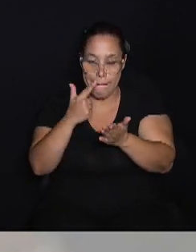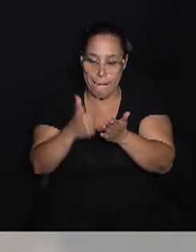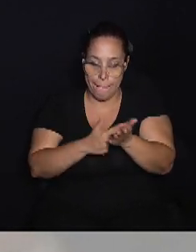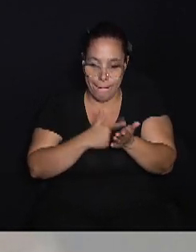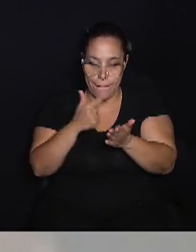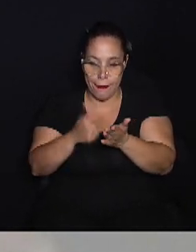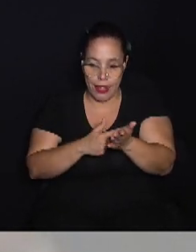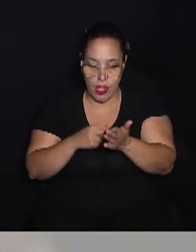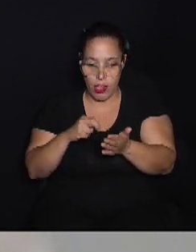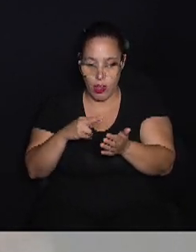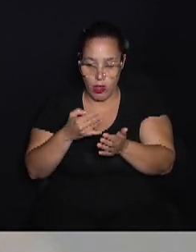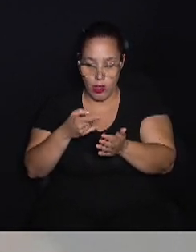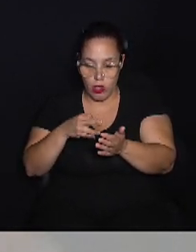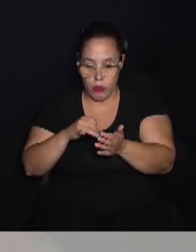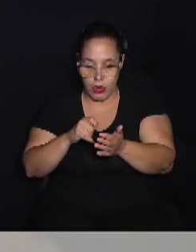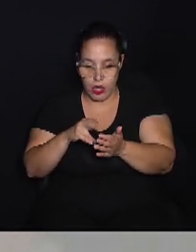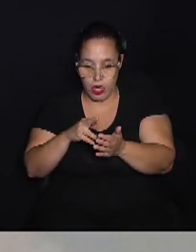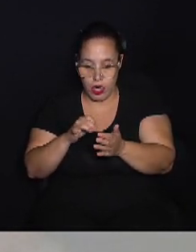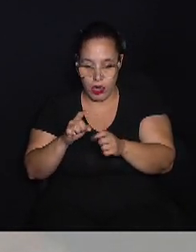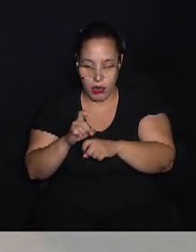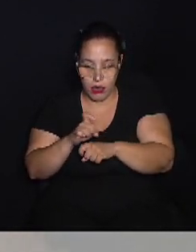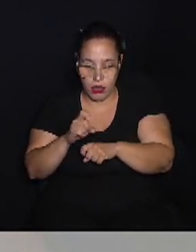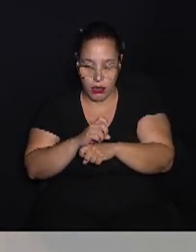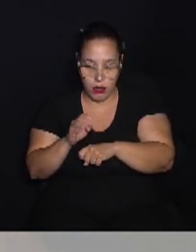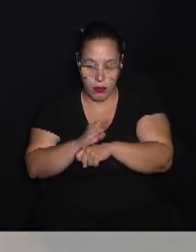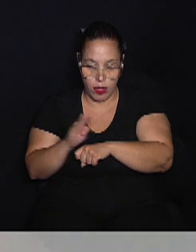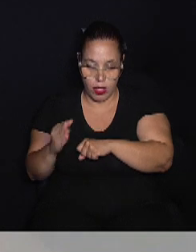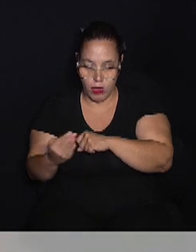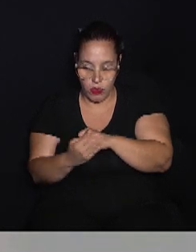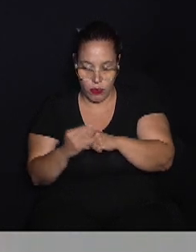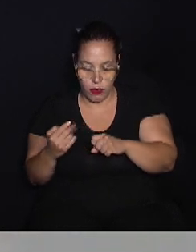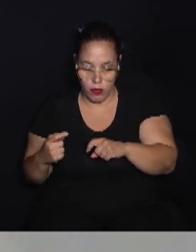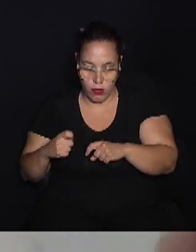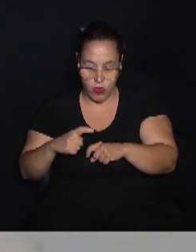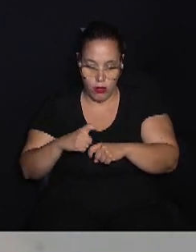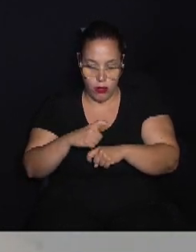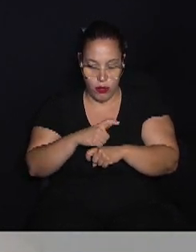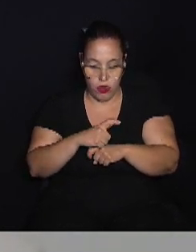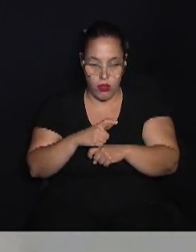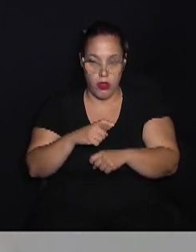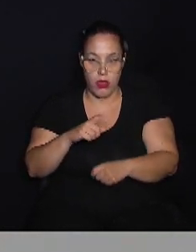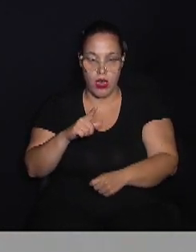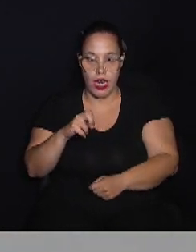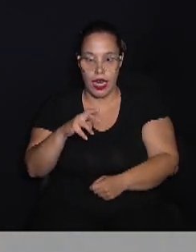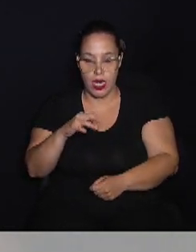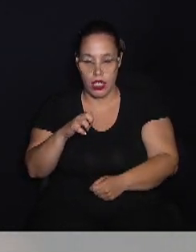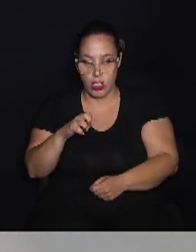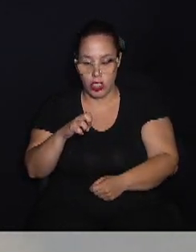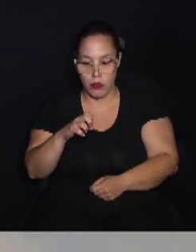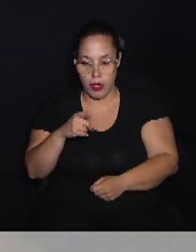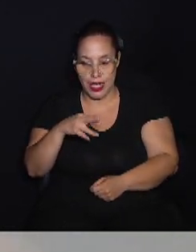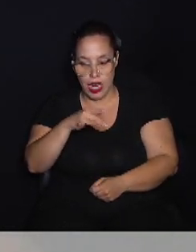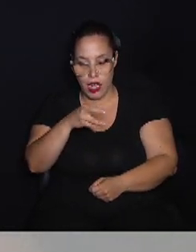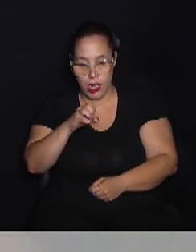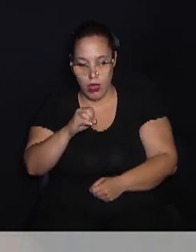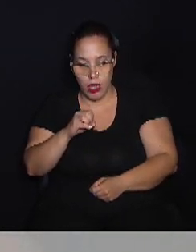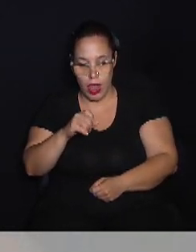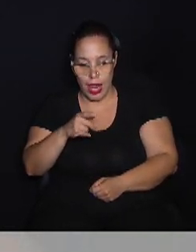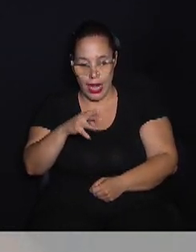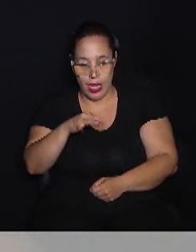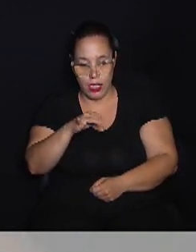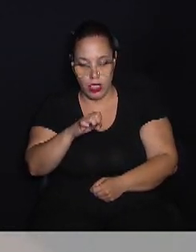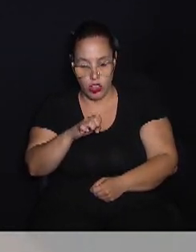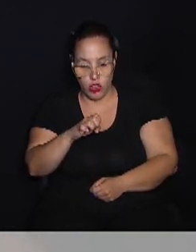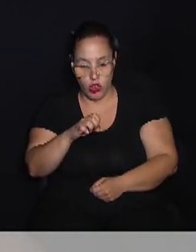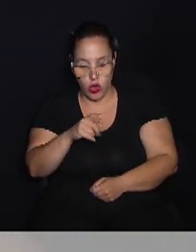descolonização das bactérias da região da axila como leite de magnésio leite de rosas você